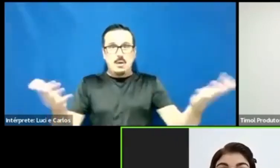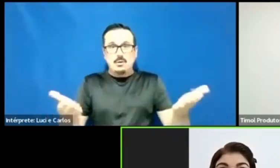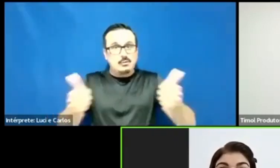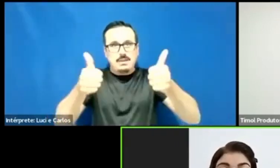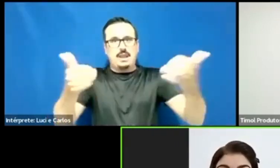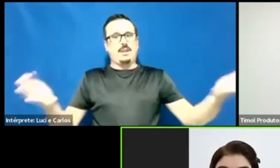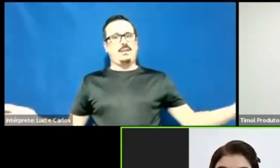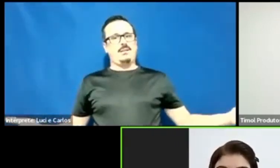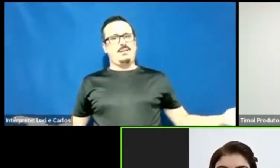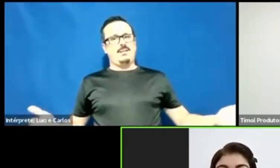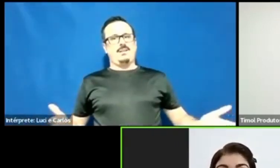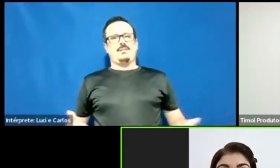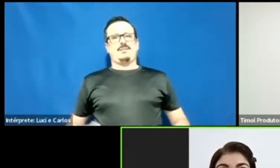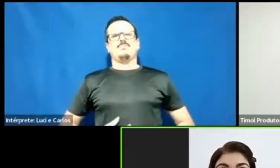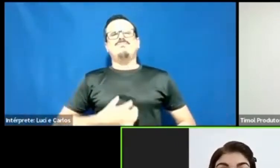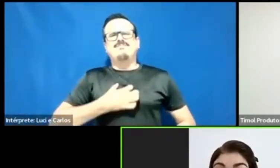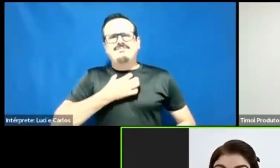Gastrite, refluxo,